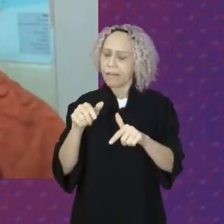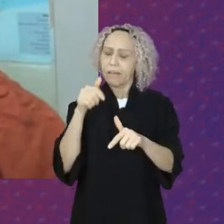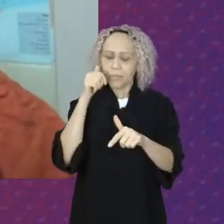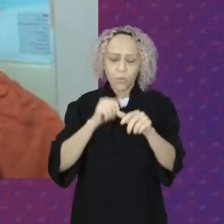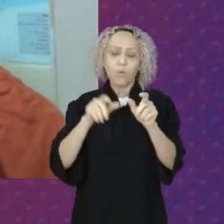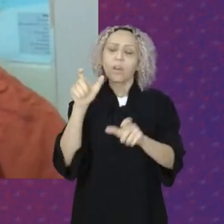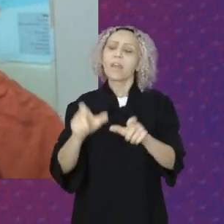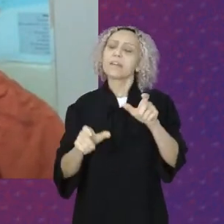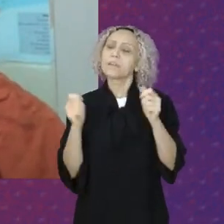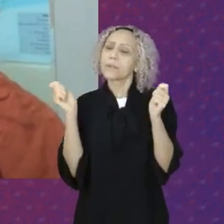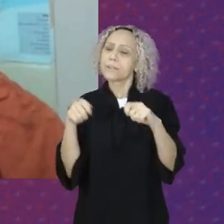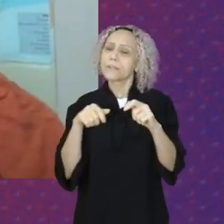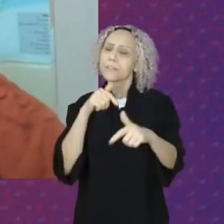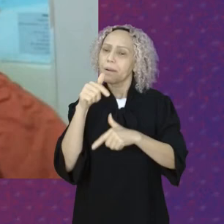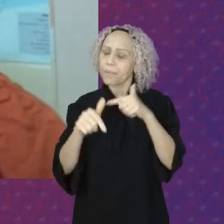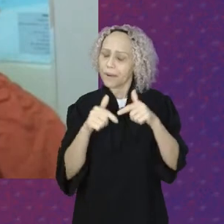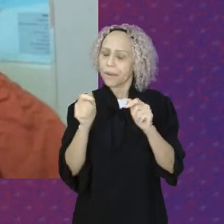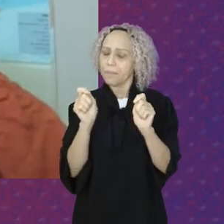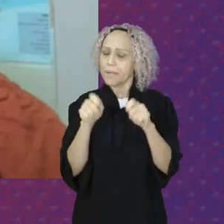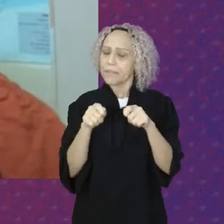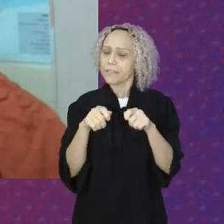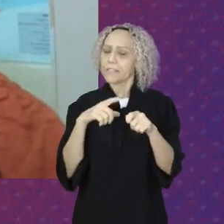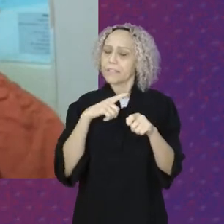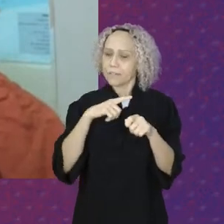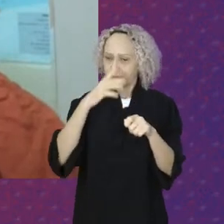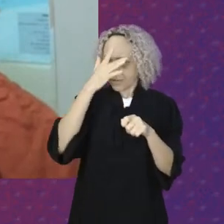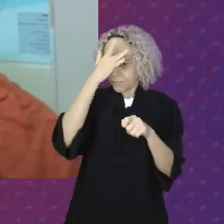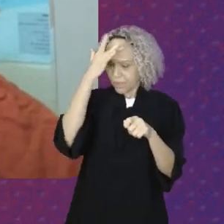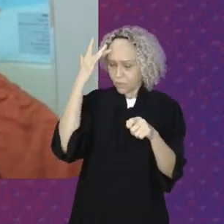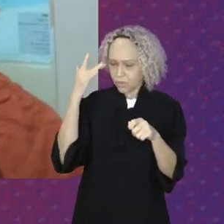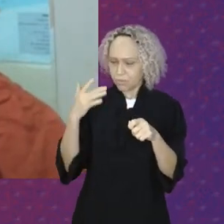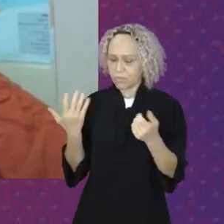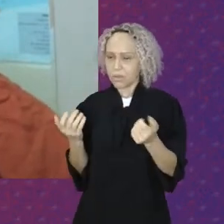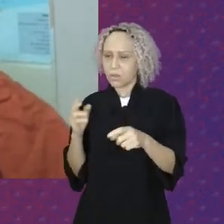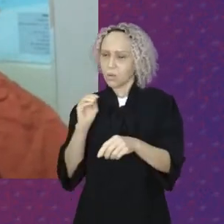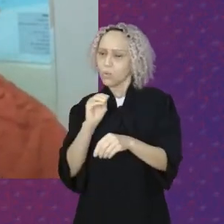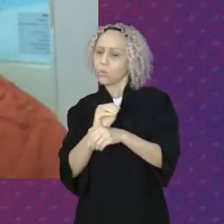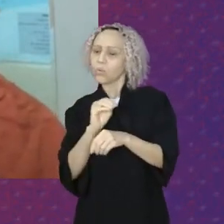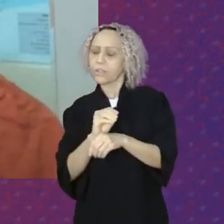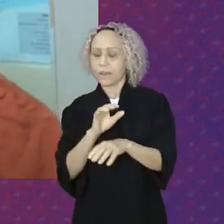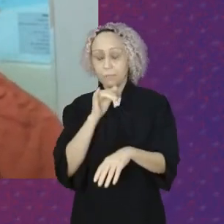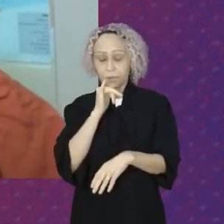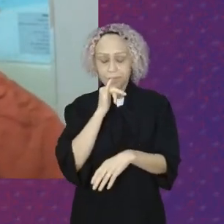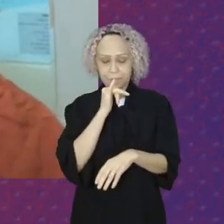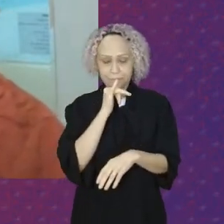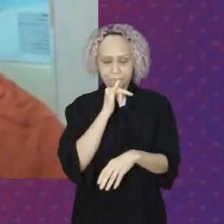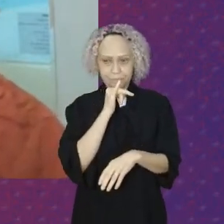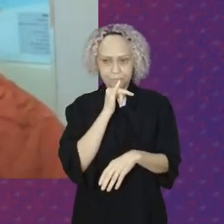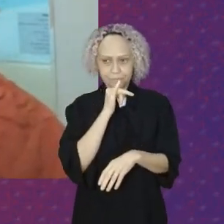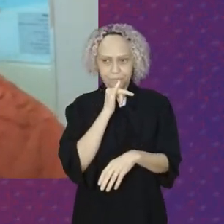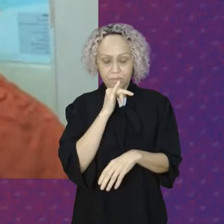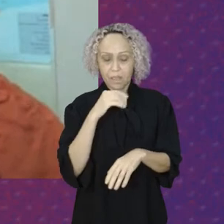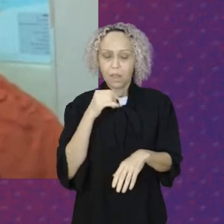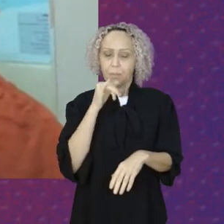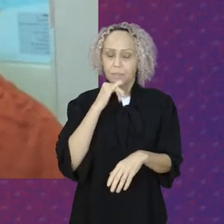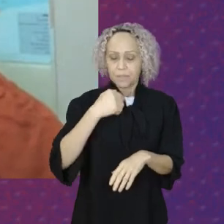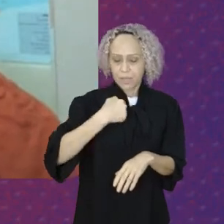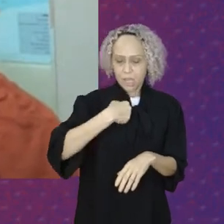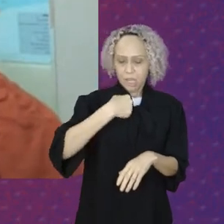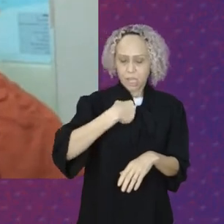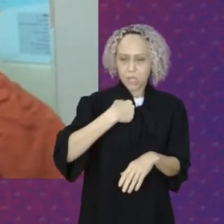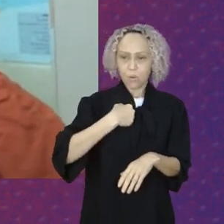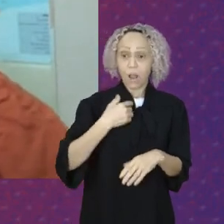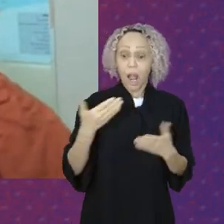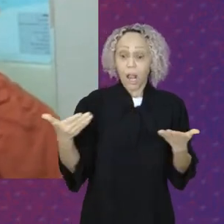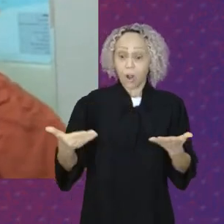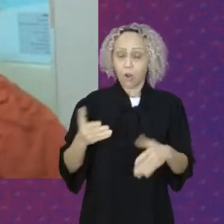interessante. Para eu estar aqui gravando com vocês, quem cuida do meu filho é minha mãe. Quando meu marido está, ele cuida, mas na